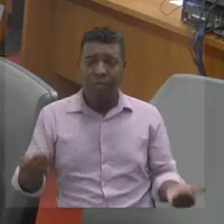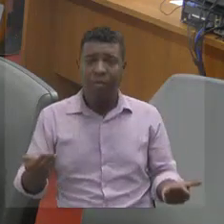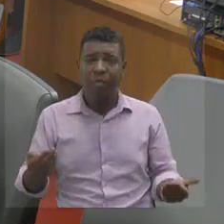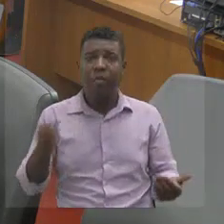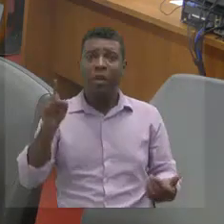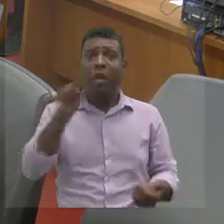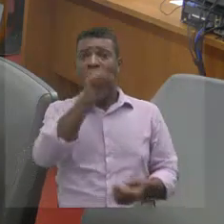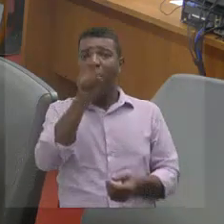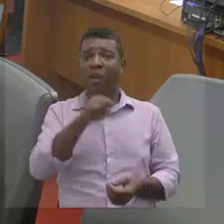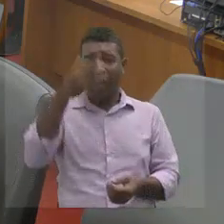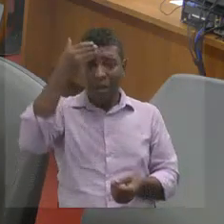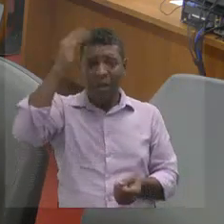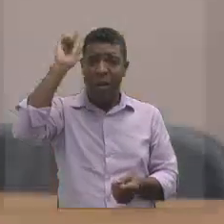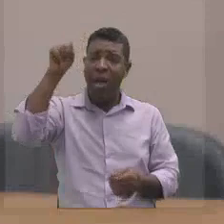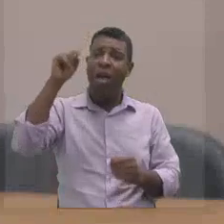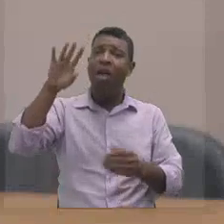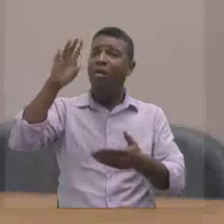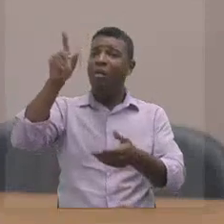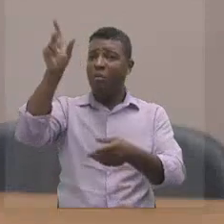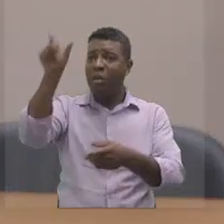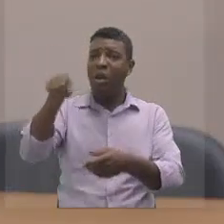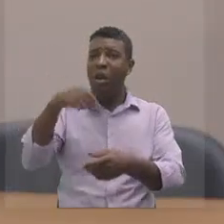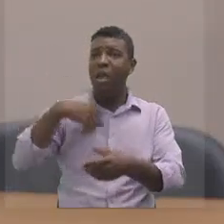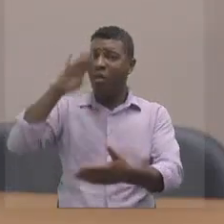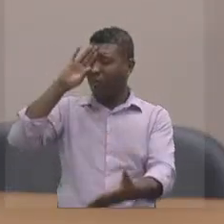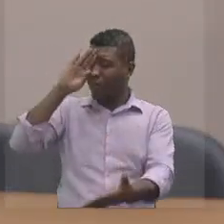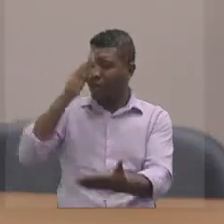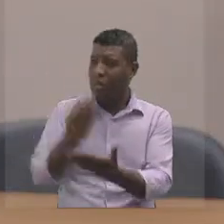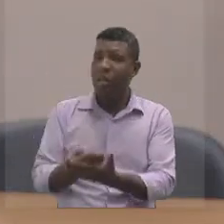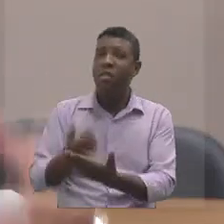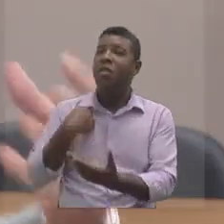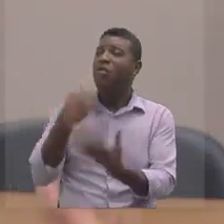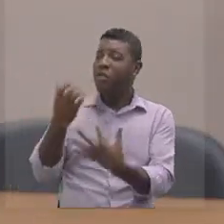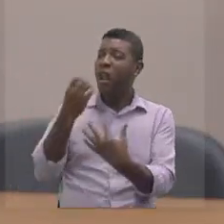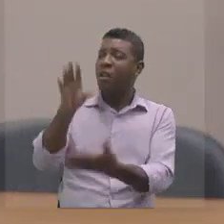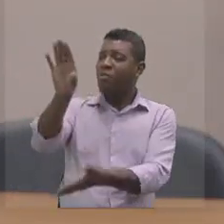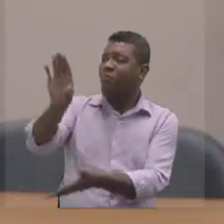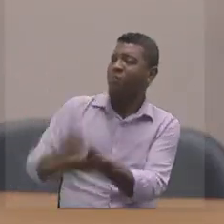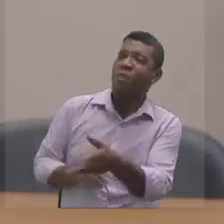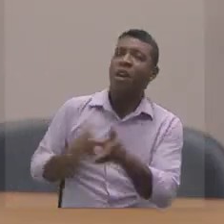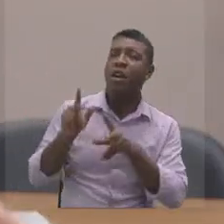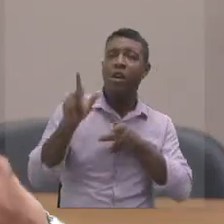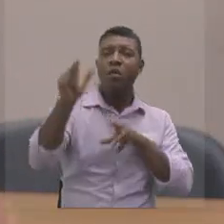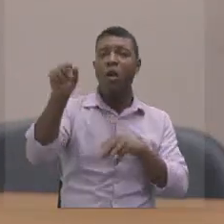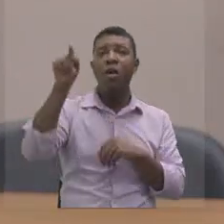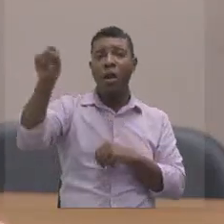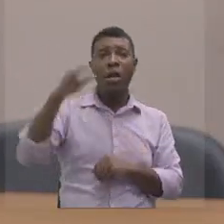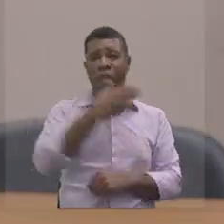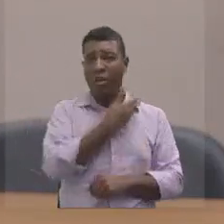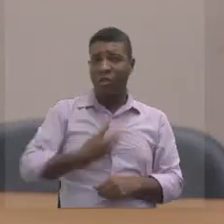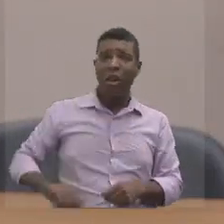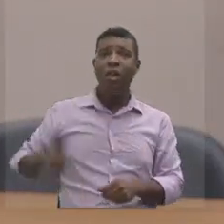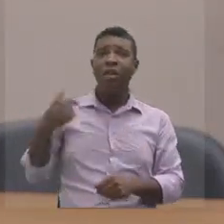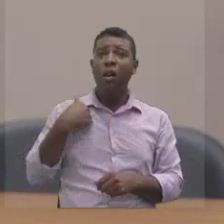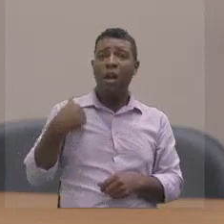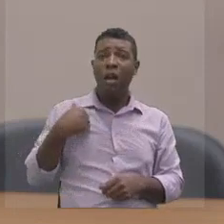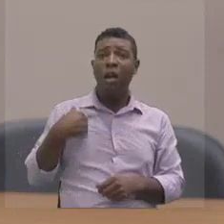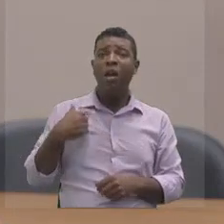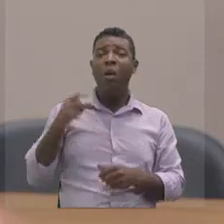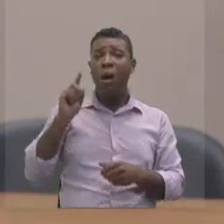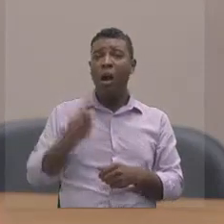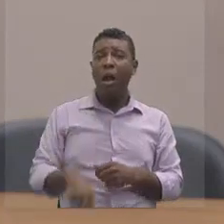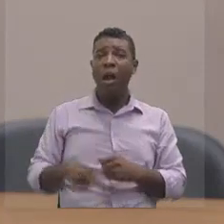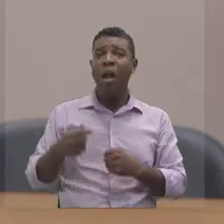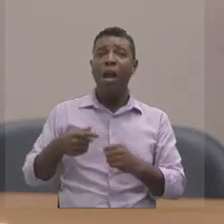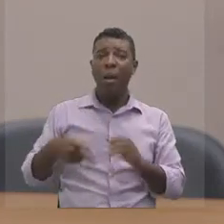espetacular alguém que eu acredito que o espelho e a esse governo que eu sou de verdade de base mas